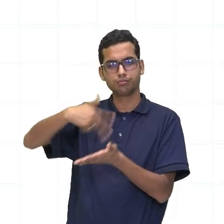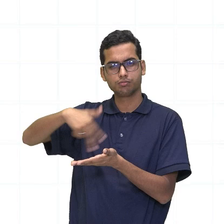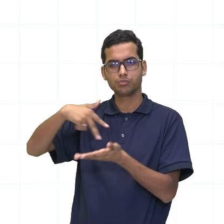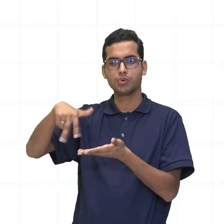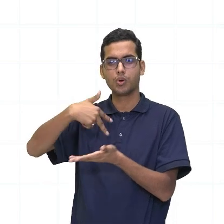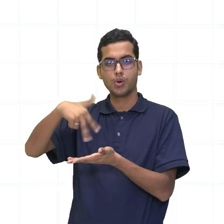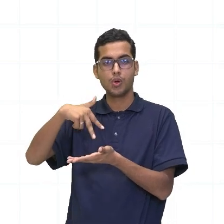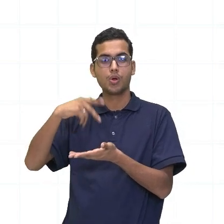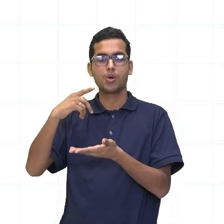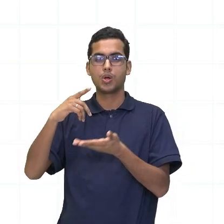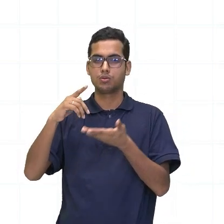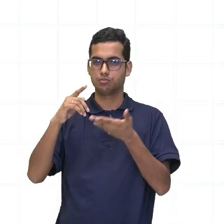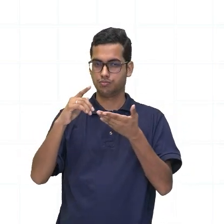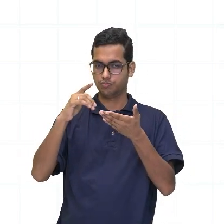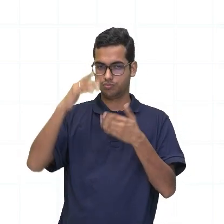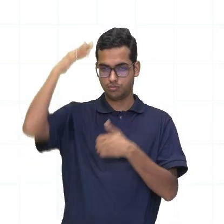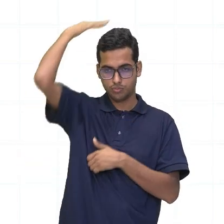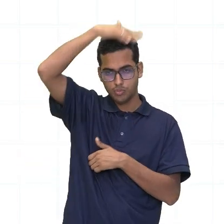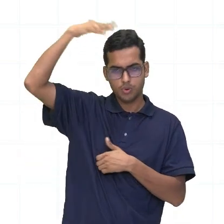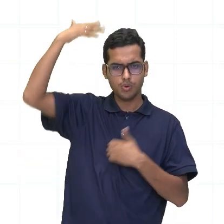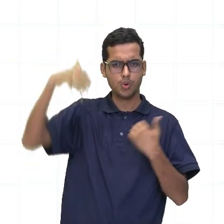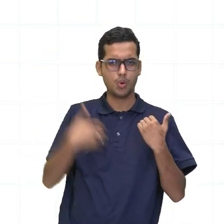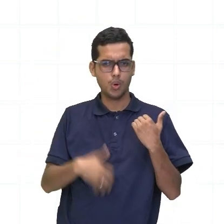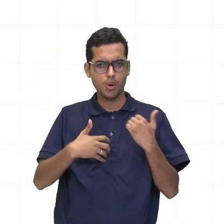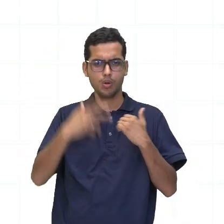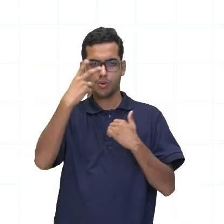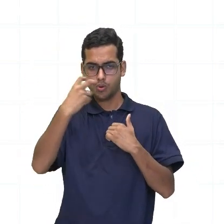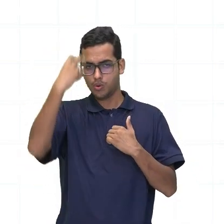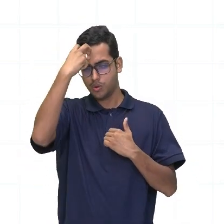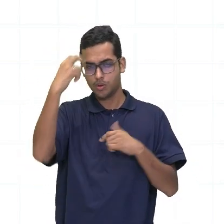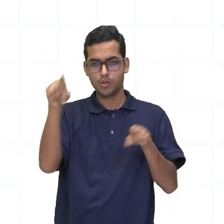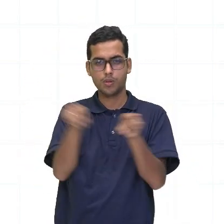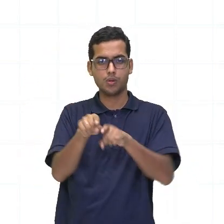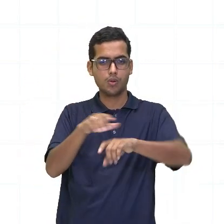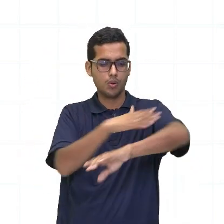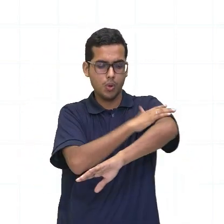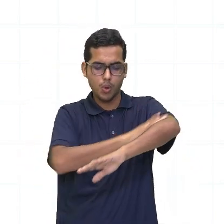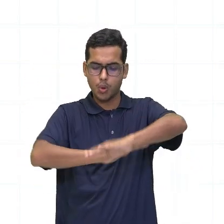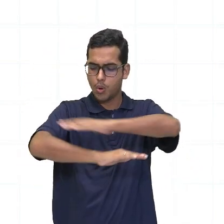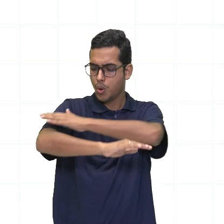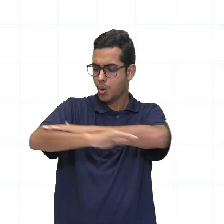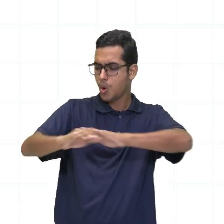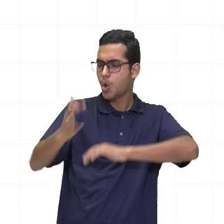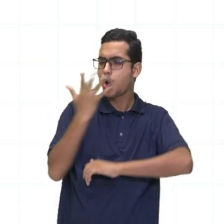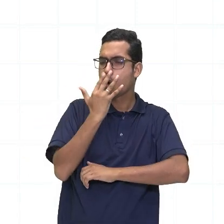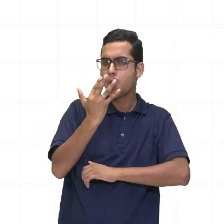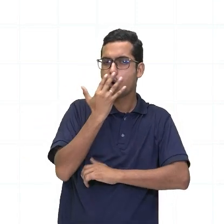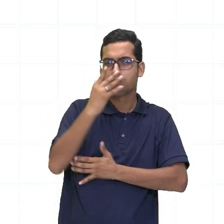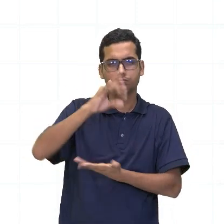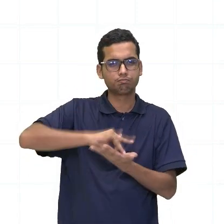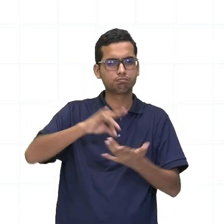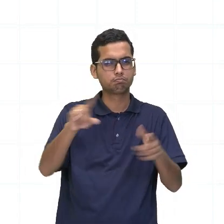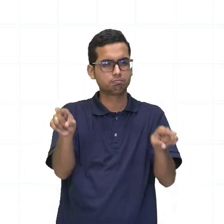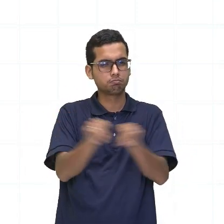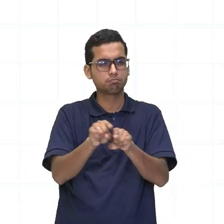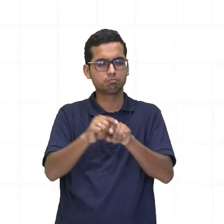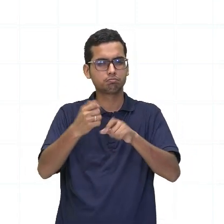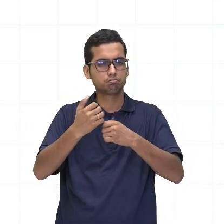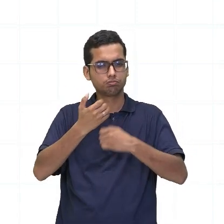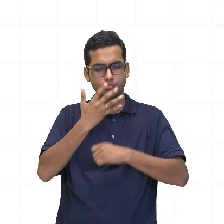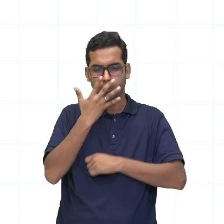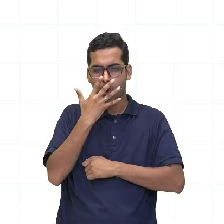México. Apresentando trajes vibrantes e movimentos animados, o folclore mexicano é uma celebração de